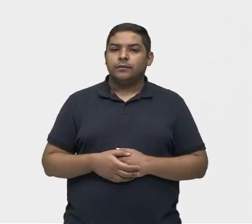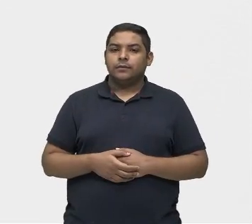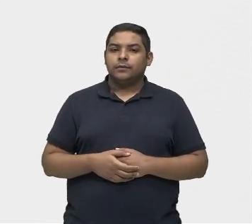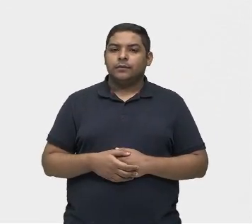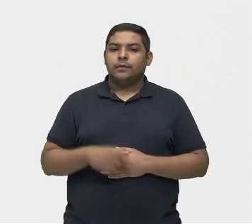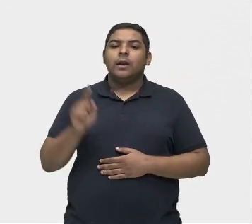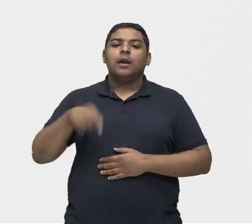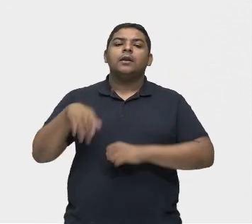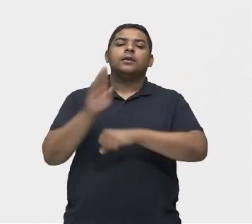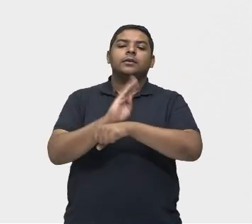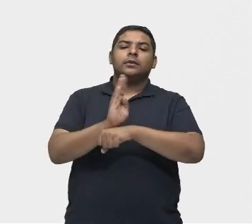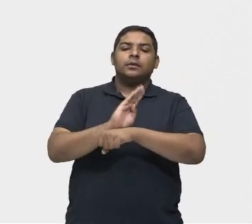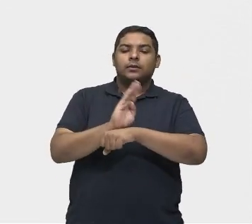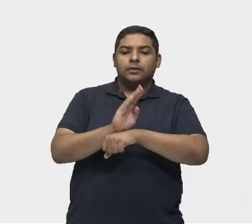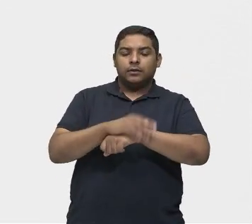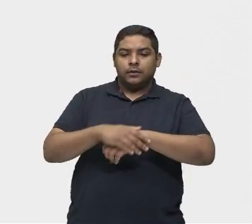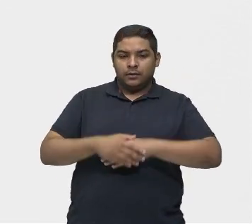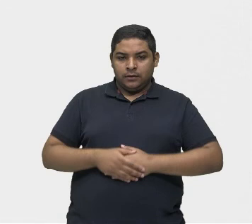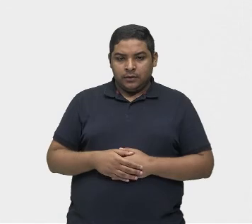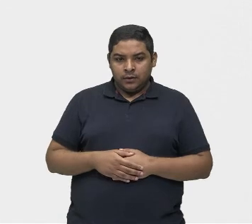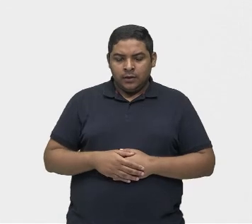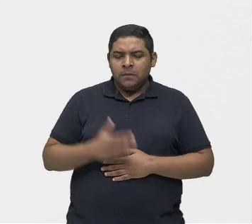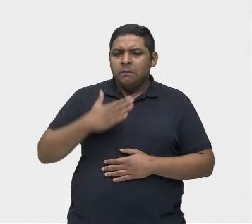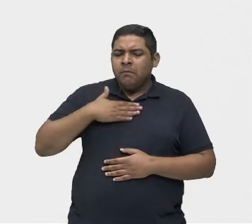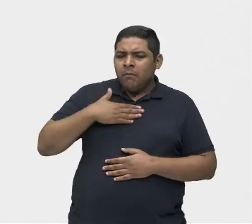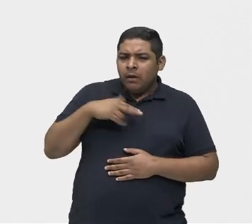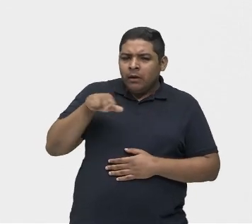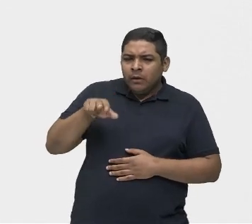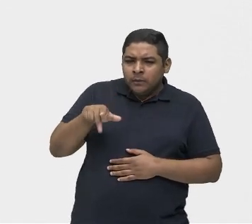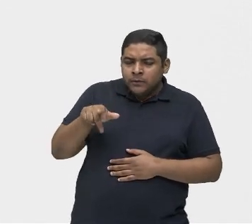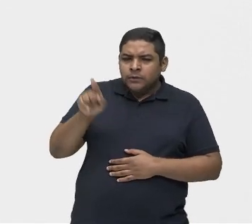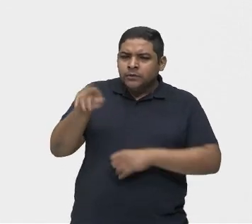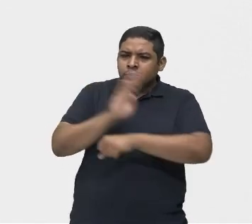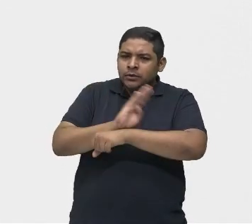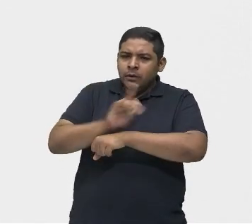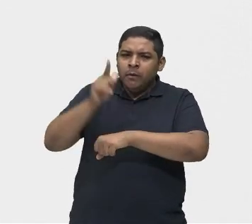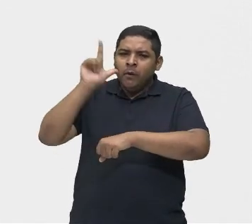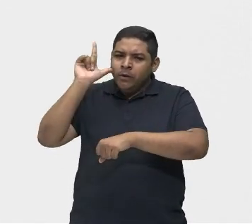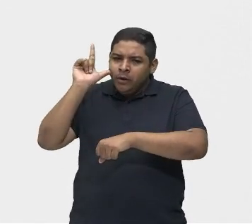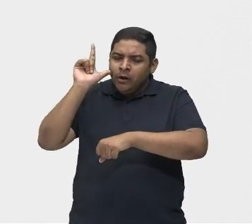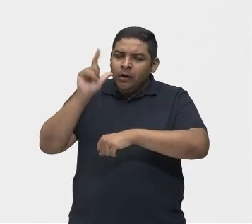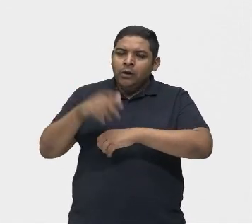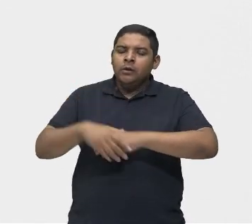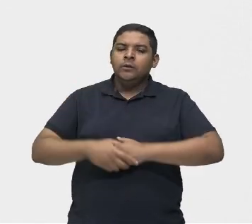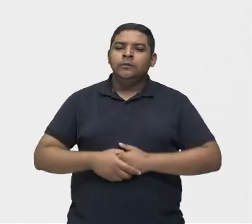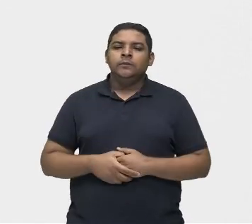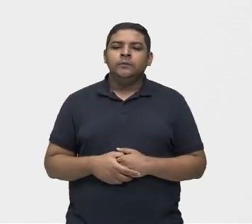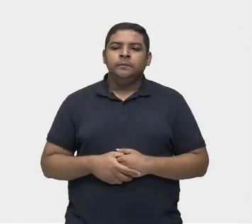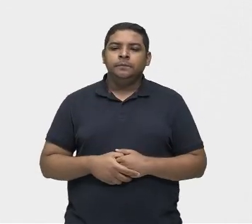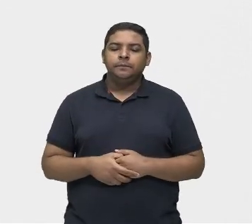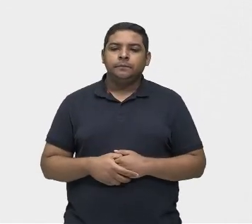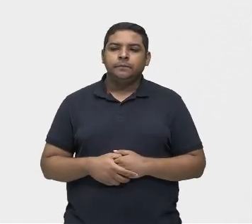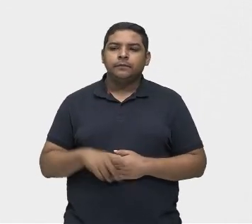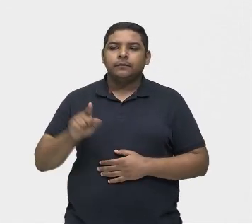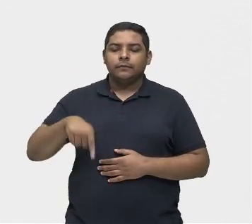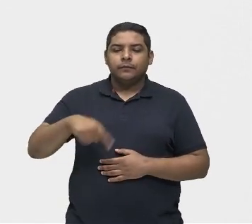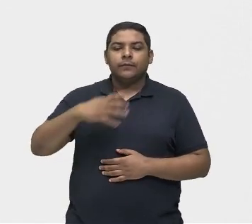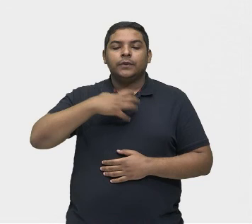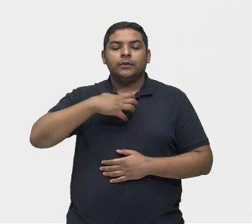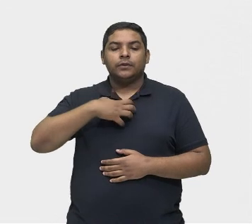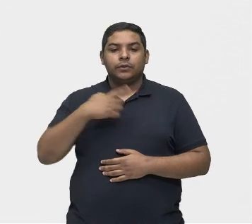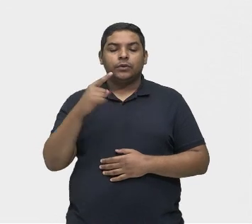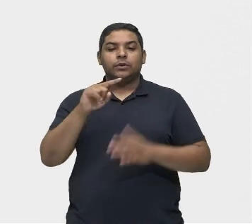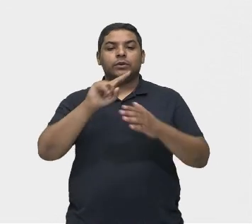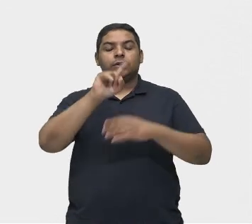cinema yesterday? Então, minha irmã estava no cinema ontem. A forma interrogativa, então, iniciando